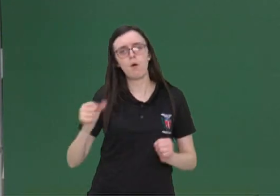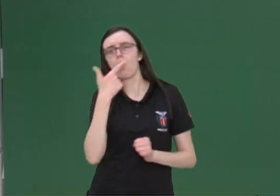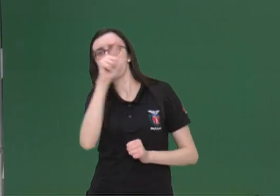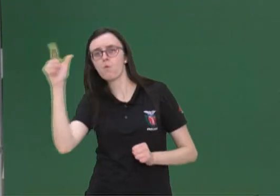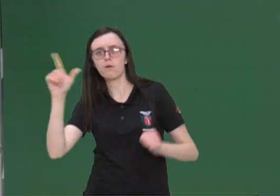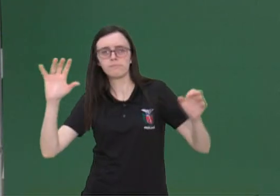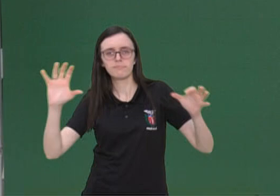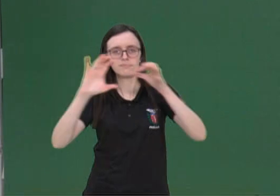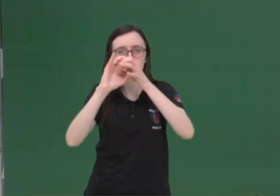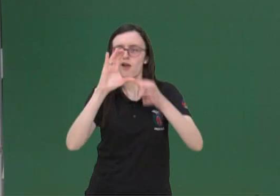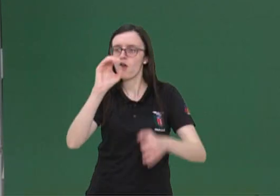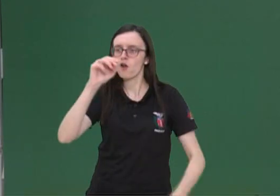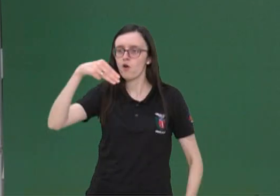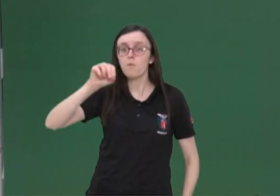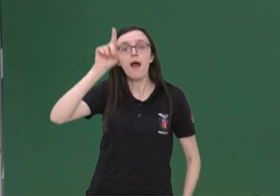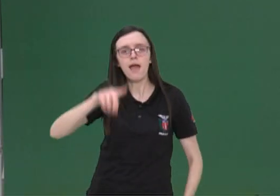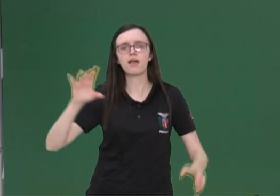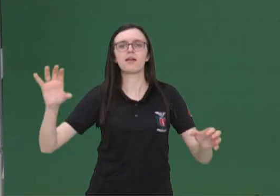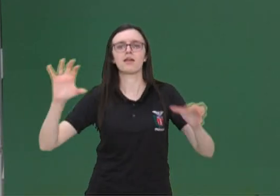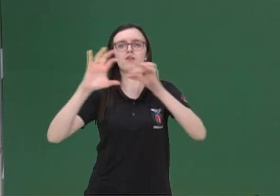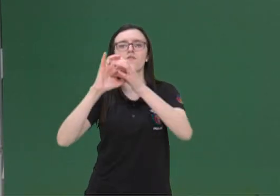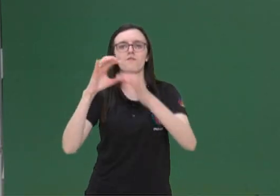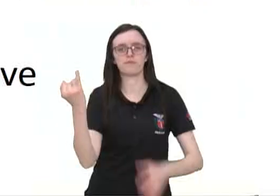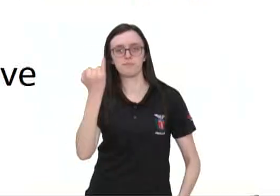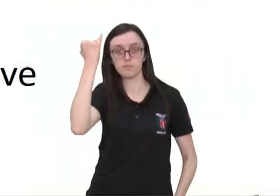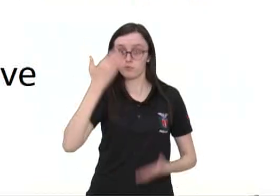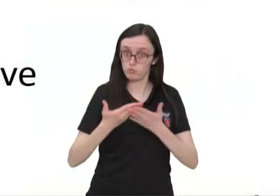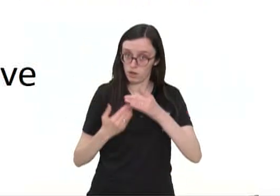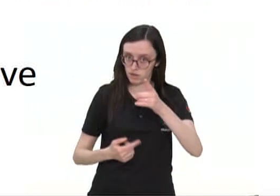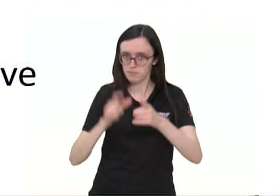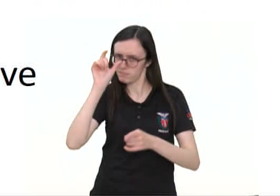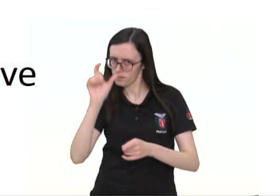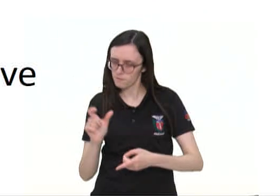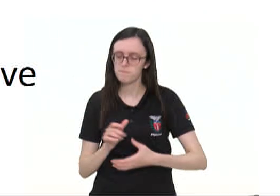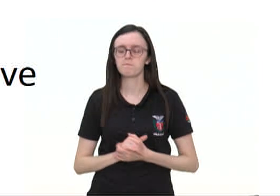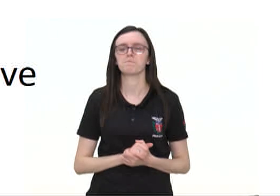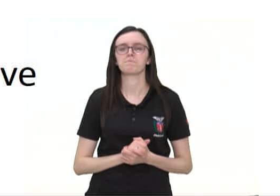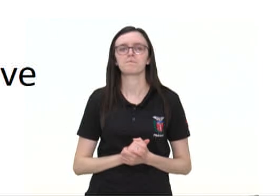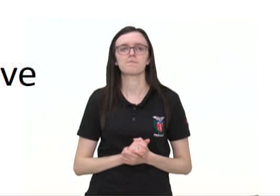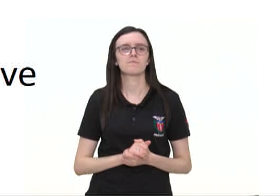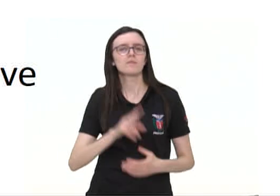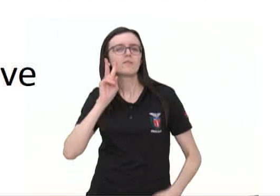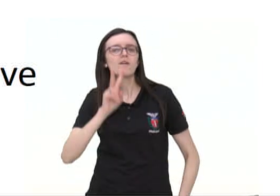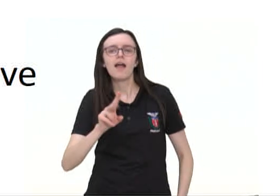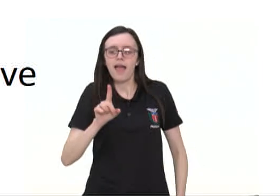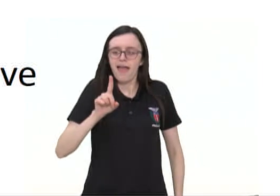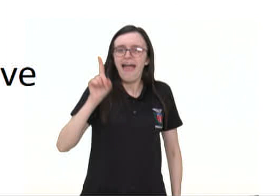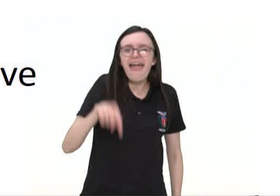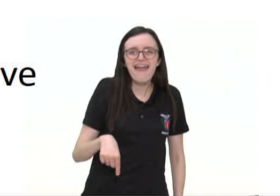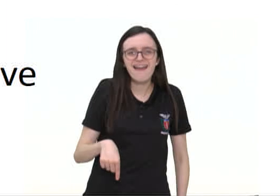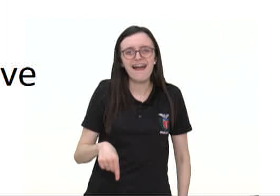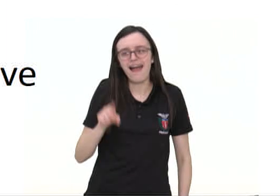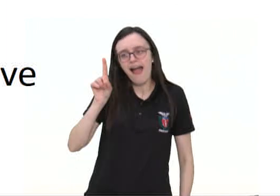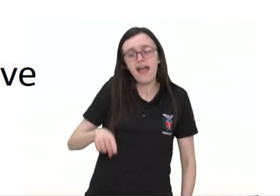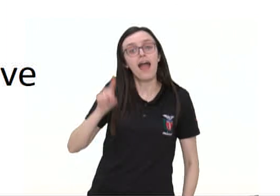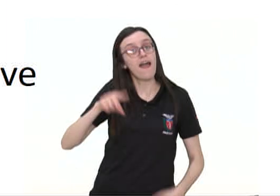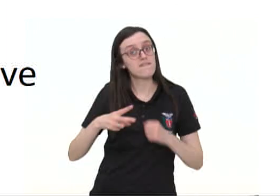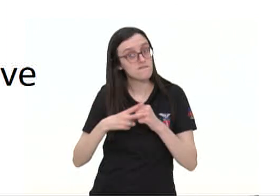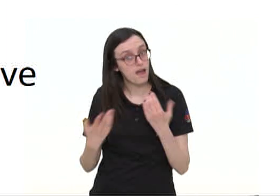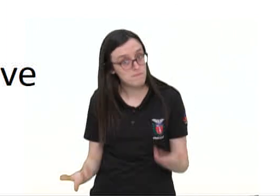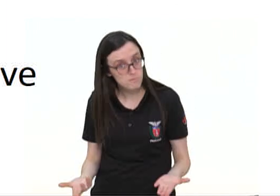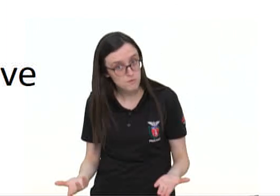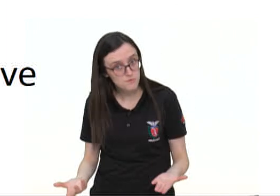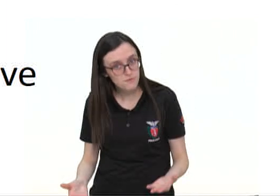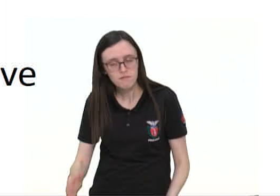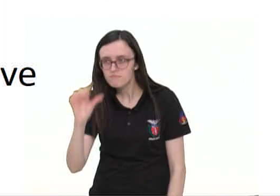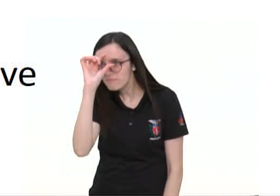outras conjunções. Importância de vocês estudarem bem as conjunções. O lembrem que o é o verbo,